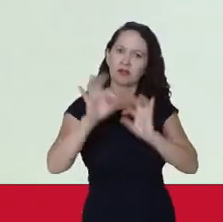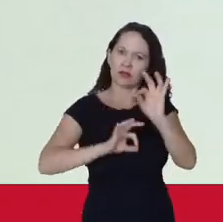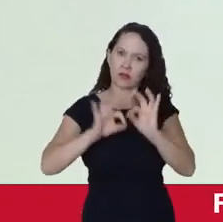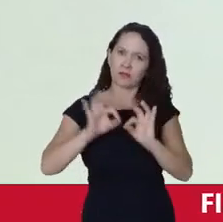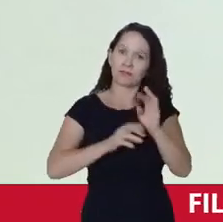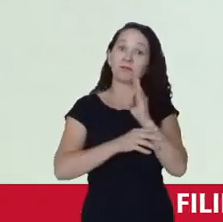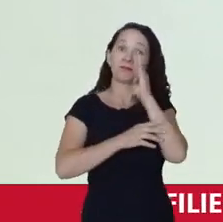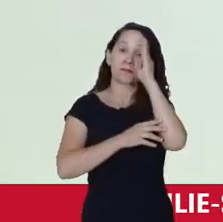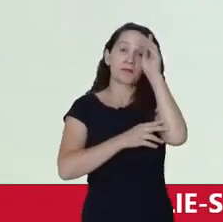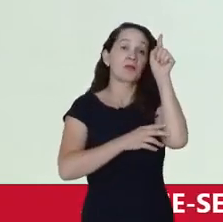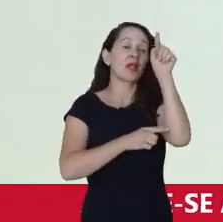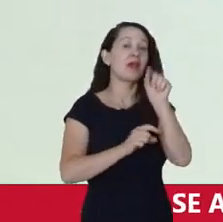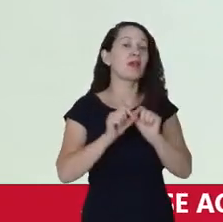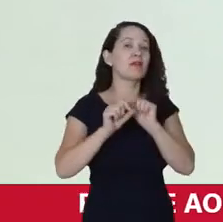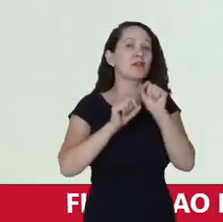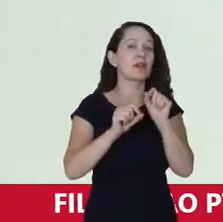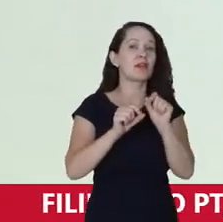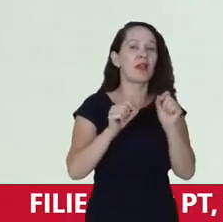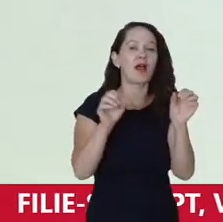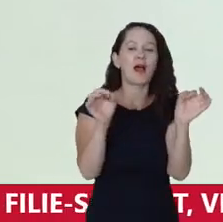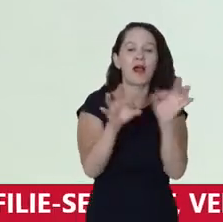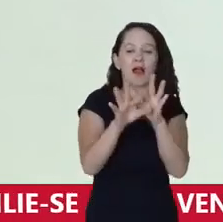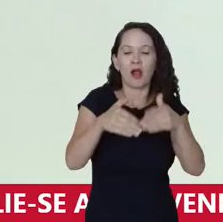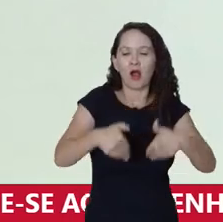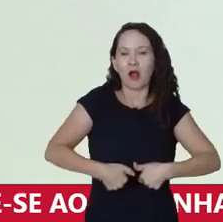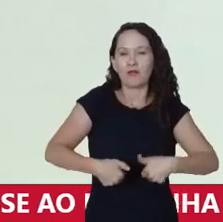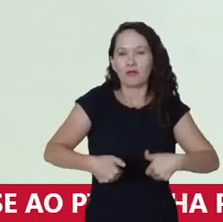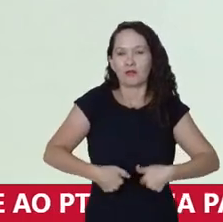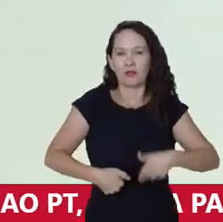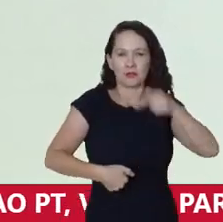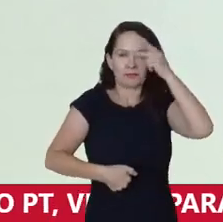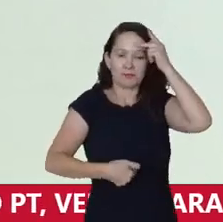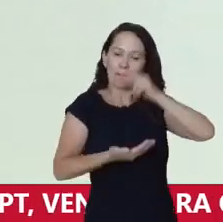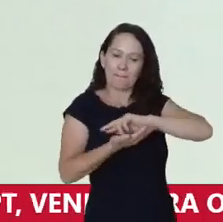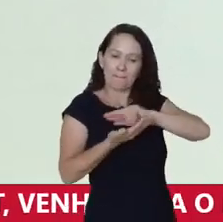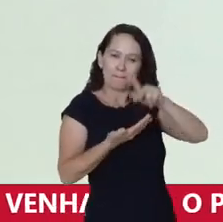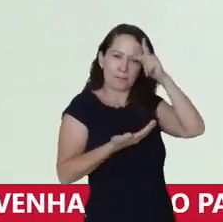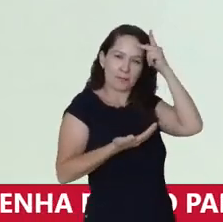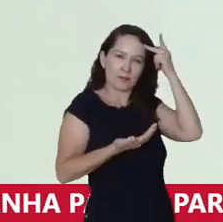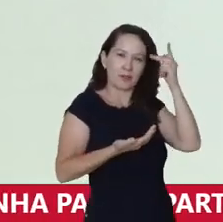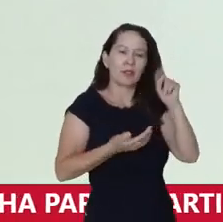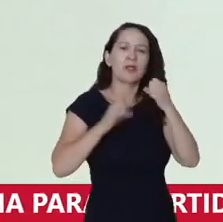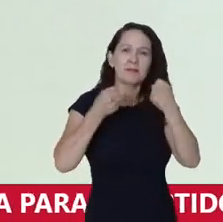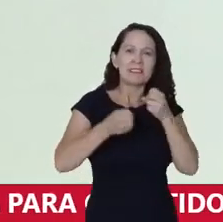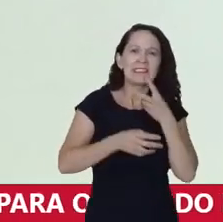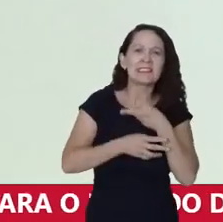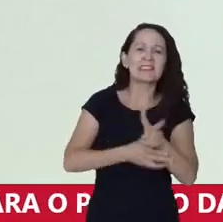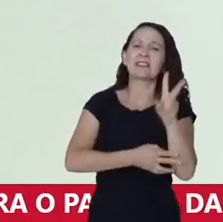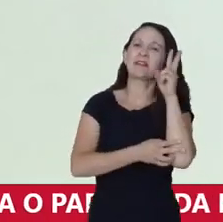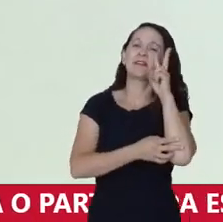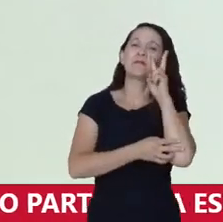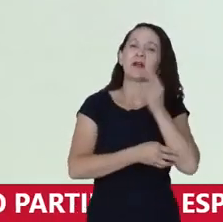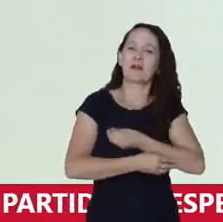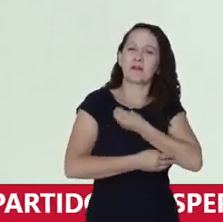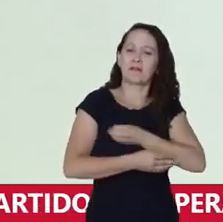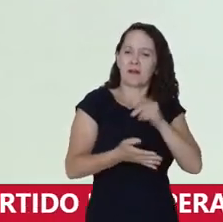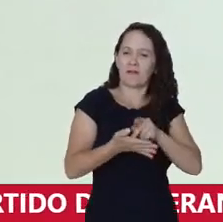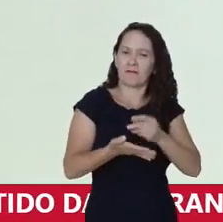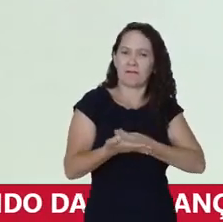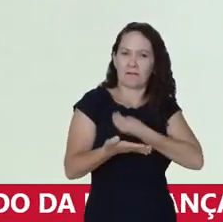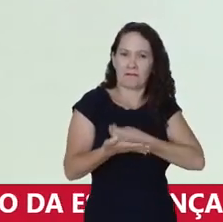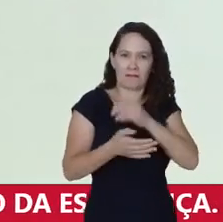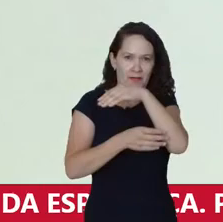é principalmente matar a fome de muitos. Eu acho que é isso que a gente precisa sempre se lembrar, que nós estamos vivendo hoje uma realidade no